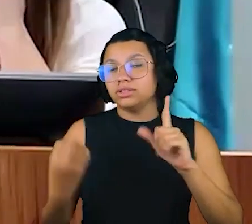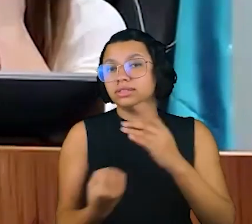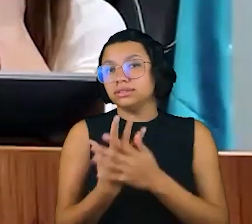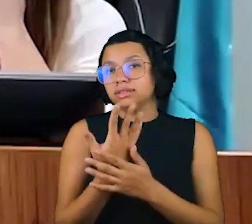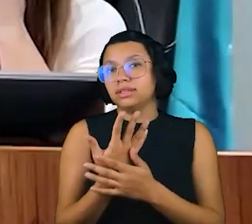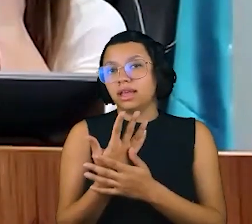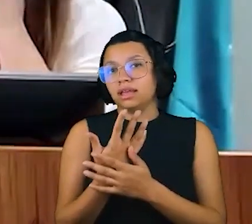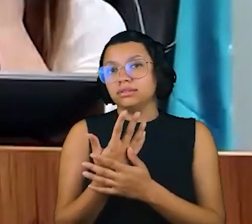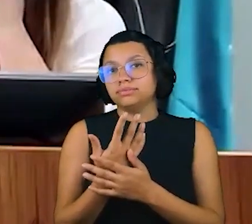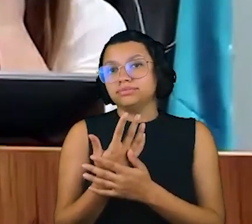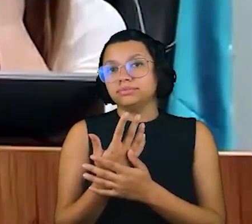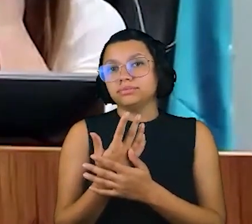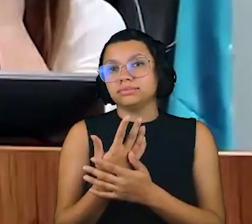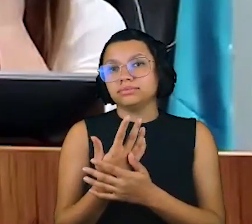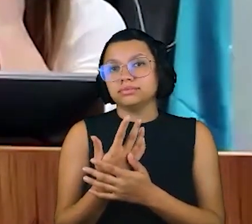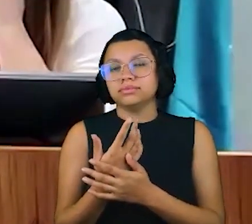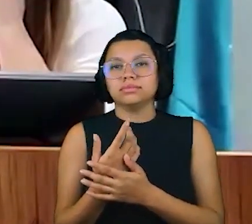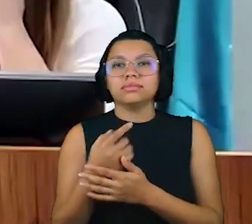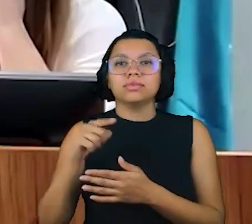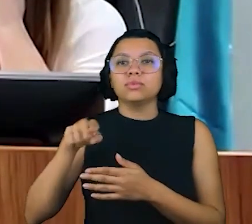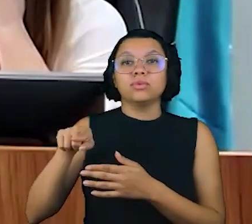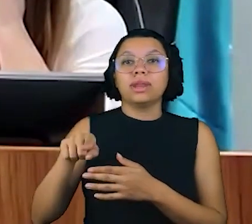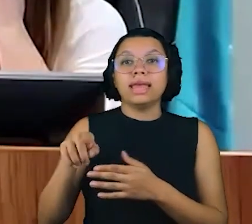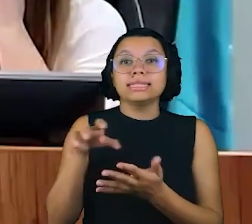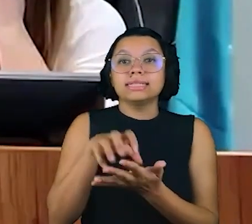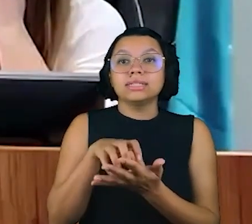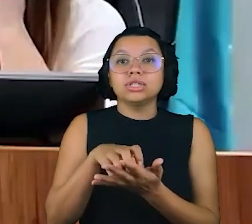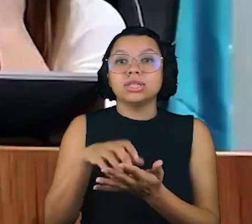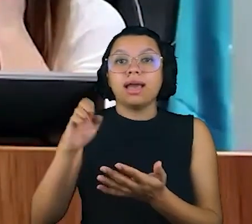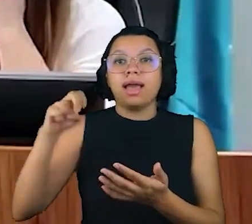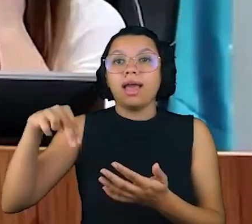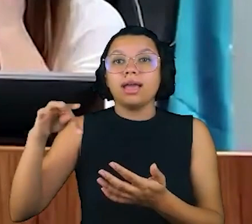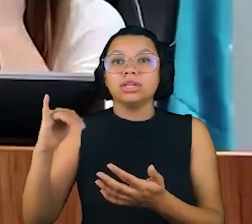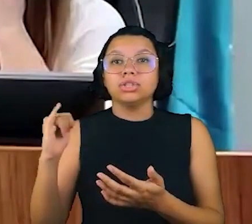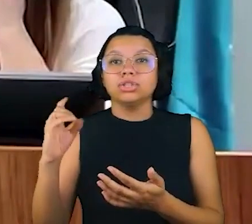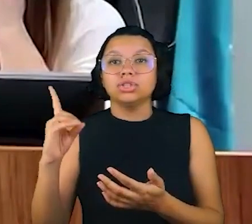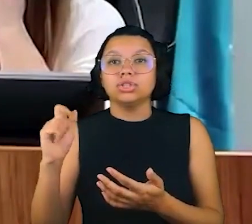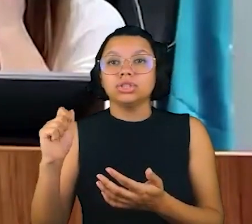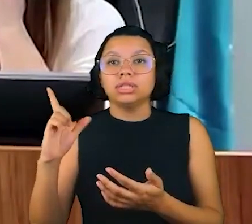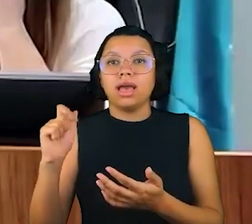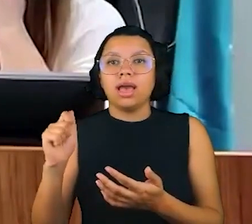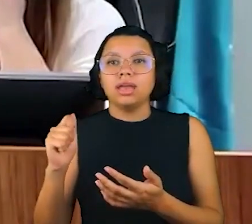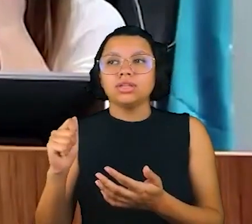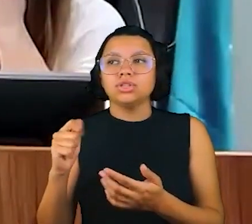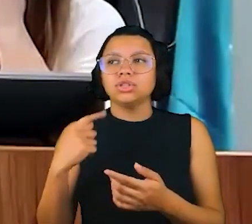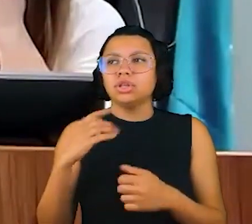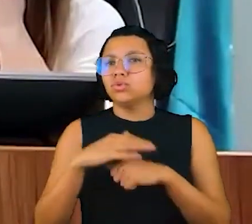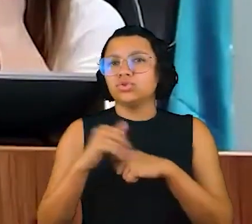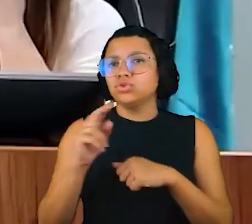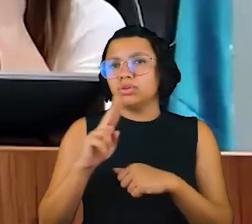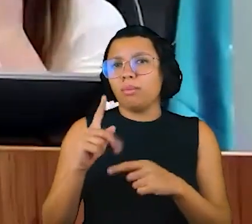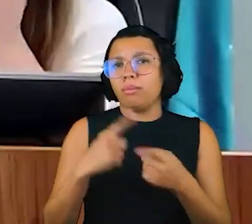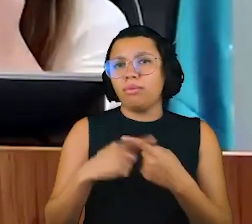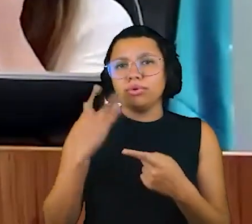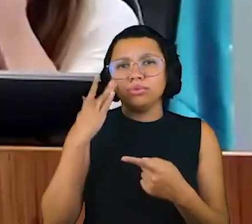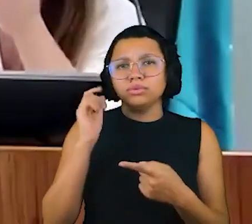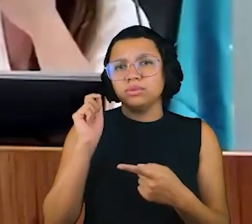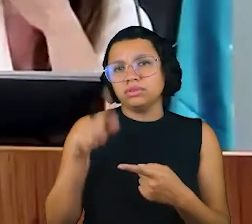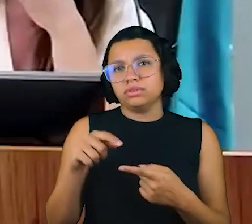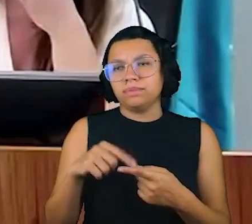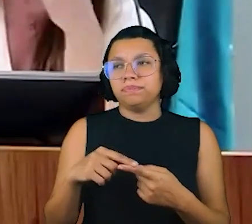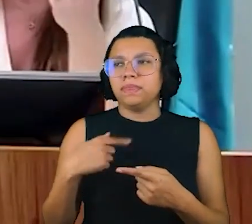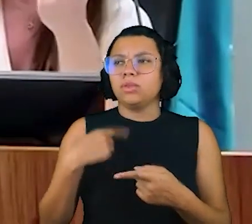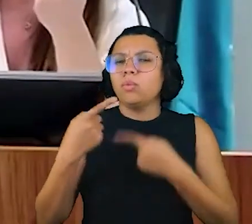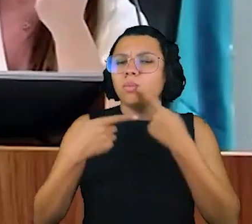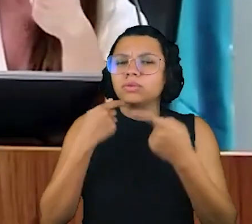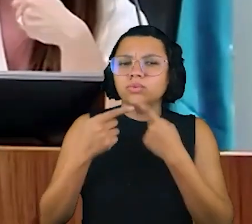as estatísticas produzidas por essas entidades. Eu chamo de entidades porque eu não sei o que elas são. Nesse caso que